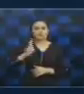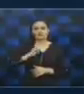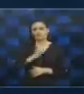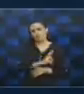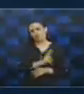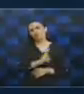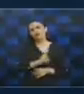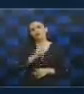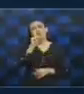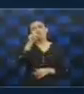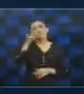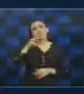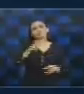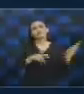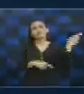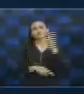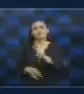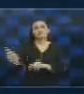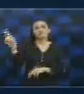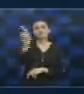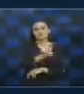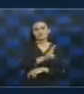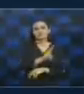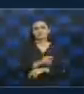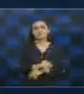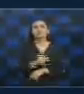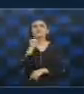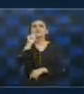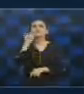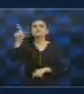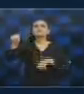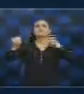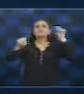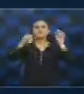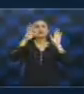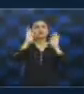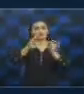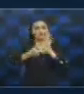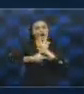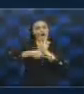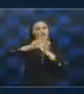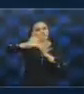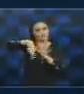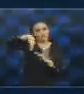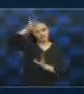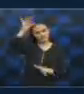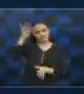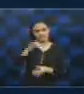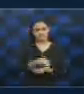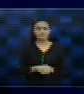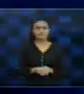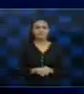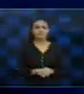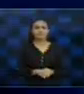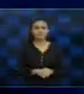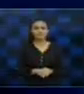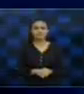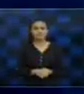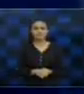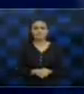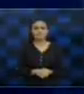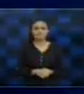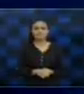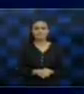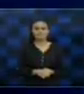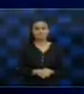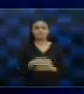para cada réplica e tréplica. A ordem também já está definida por sorteio prévio. Bem, como já